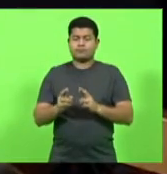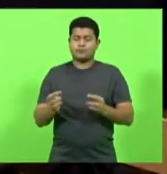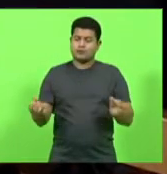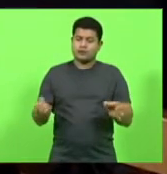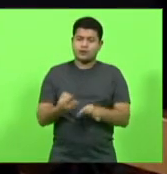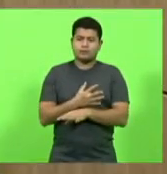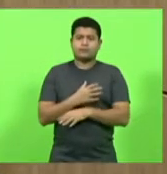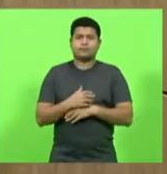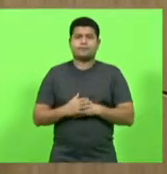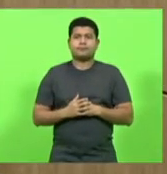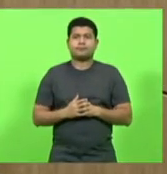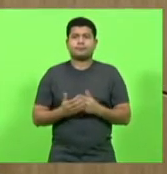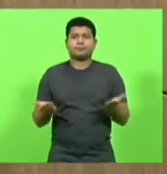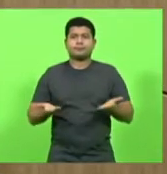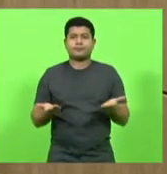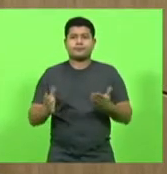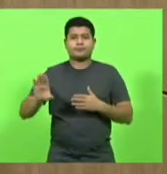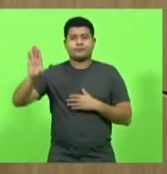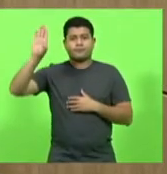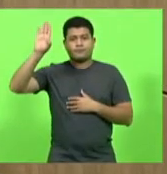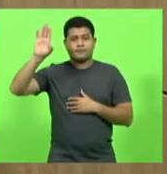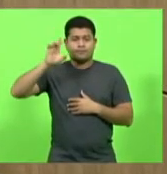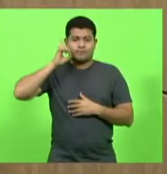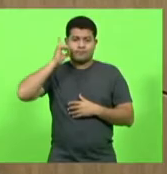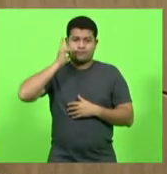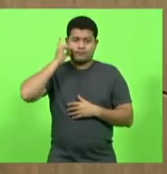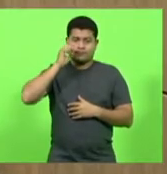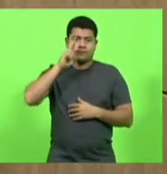presidente. A palavra para discutir, deputado Ivan Nats.